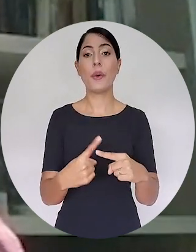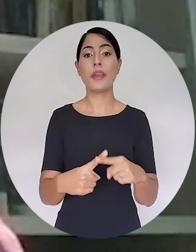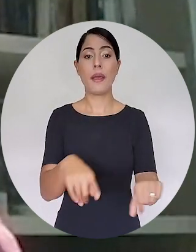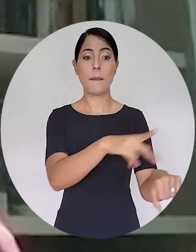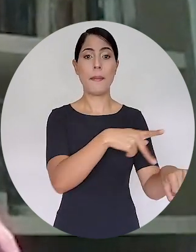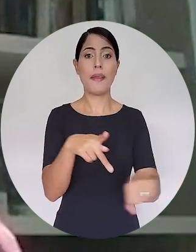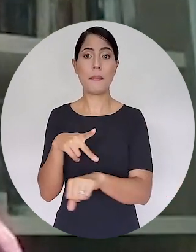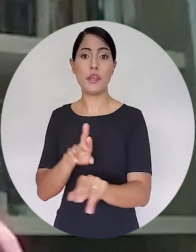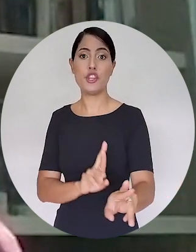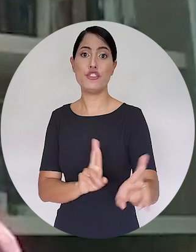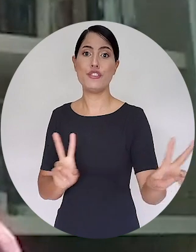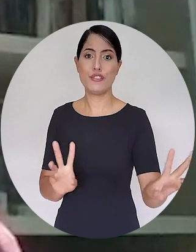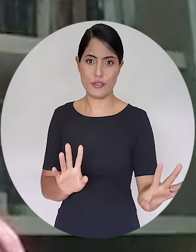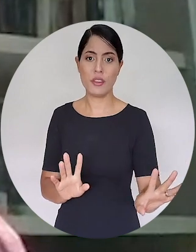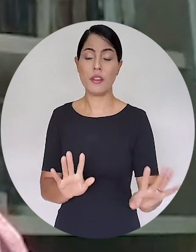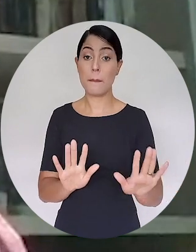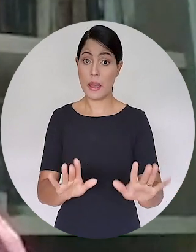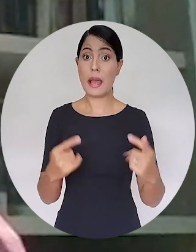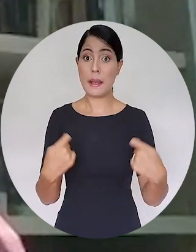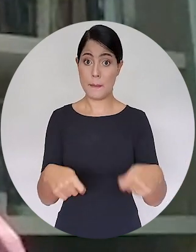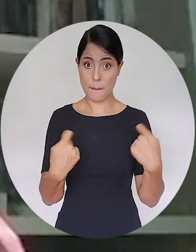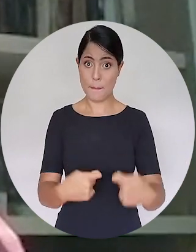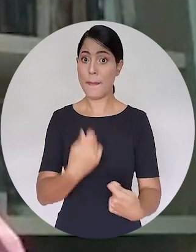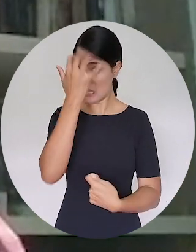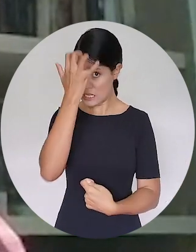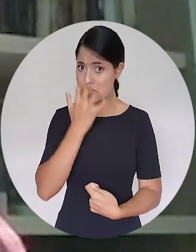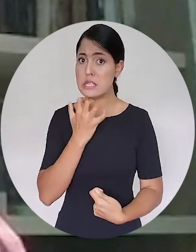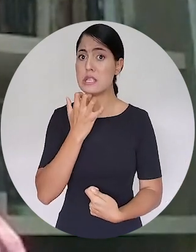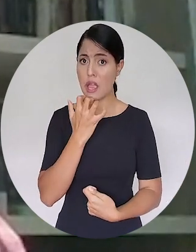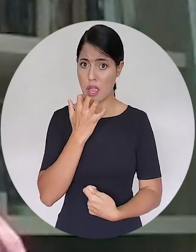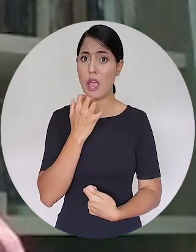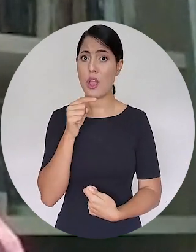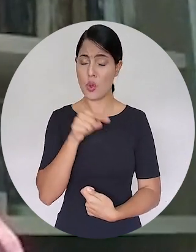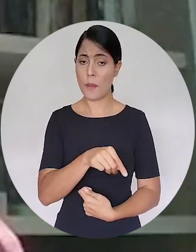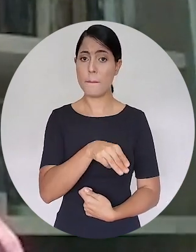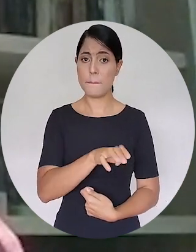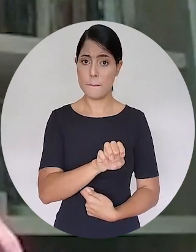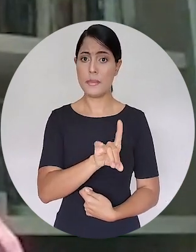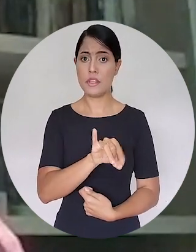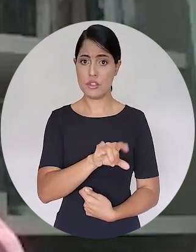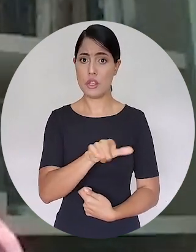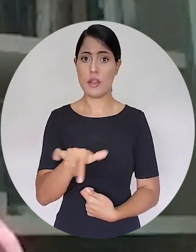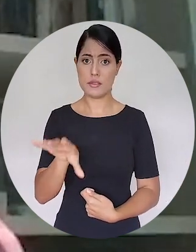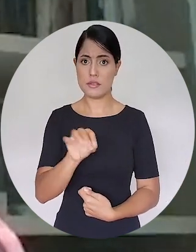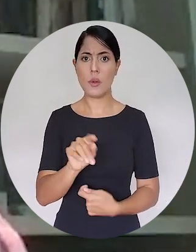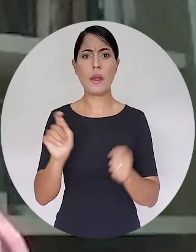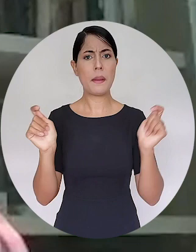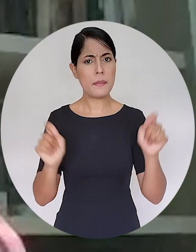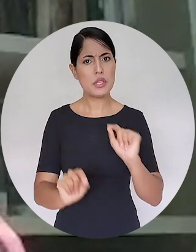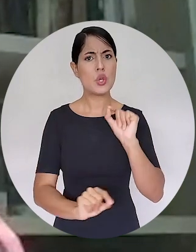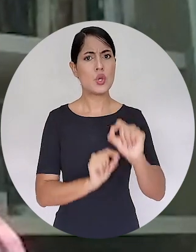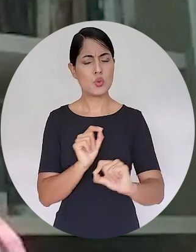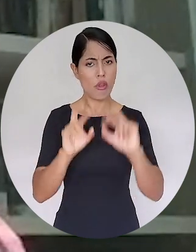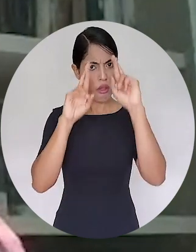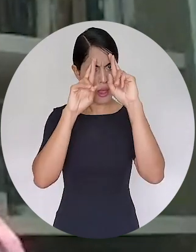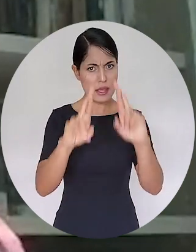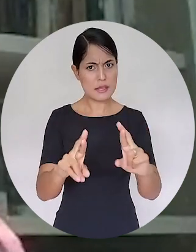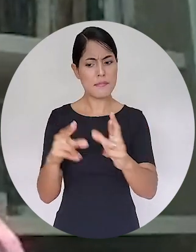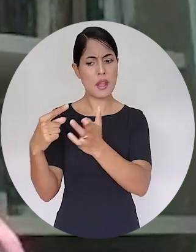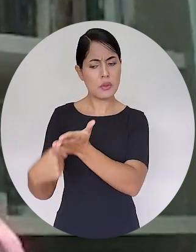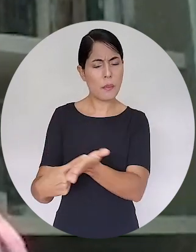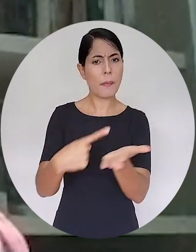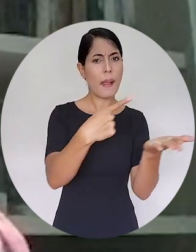países distintos que seja dada a devida seriedade à utilização da mediação e que sejam respeitados